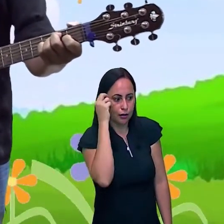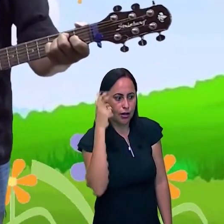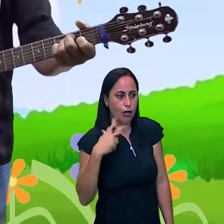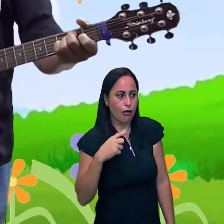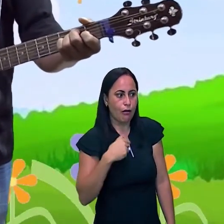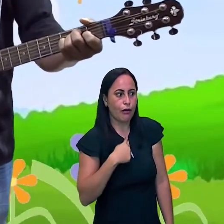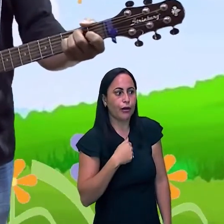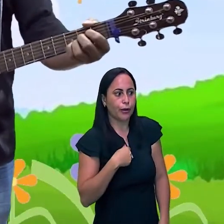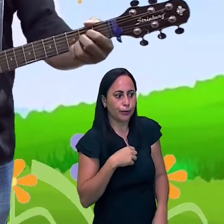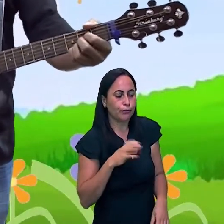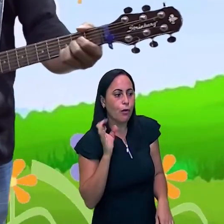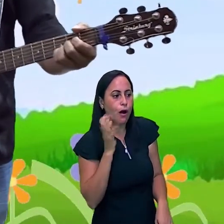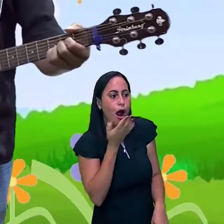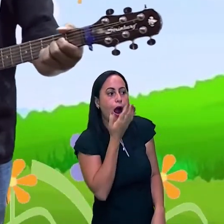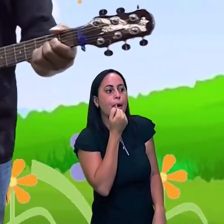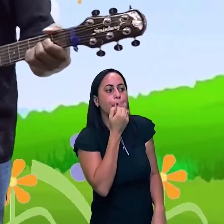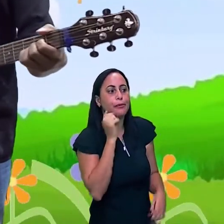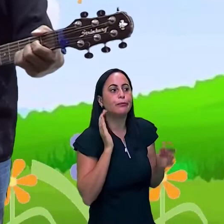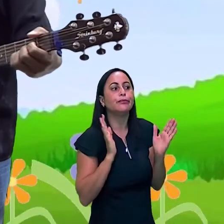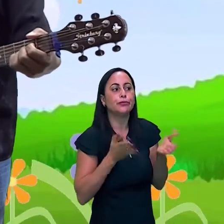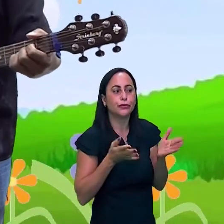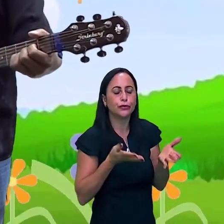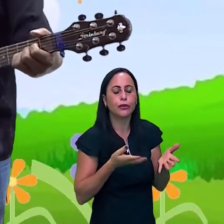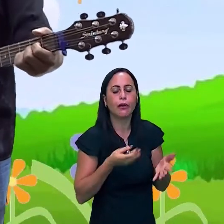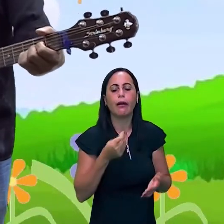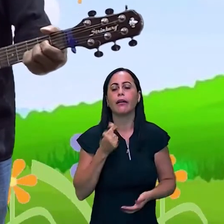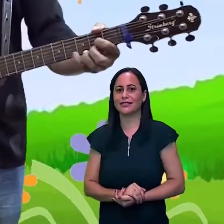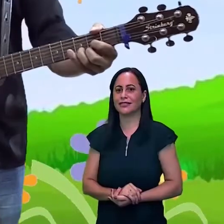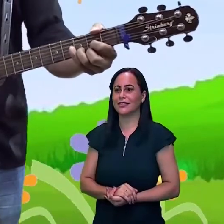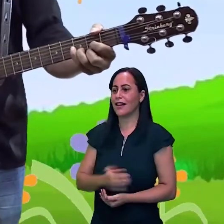já tinha me comido.